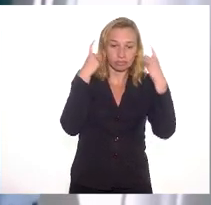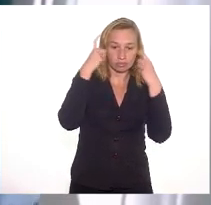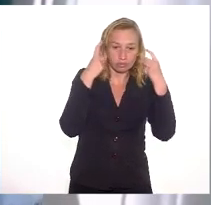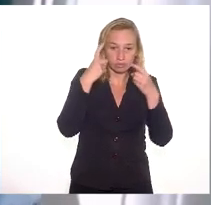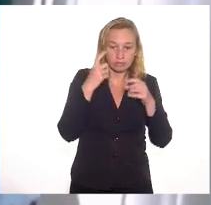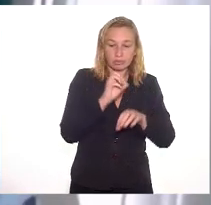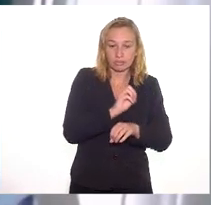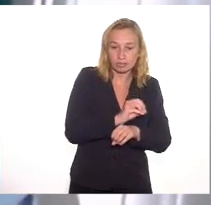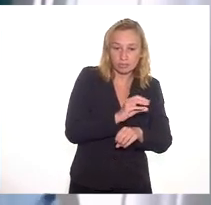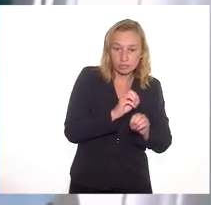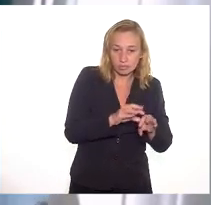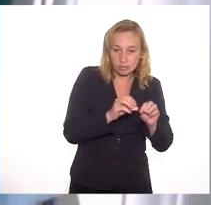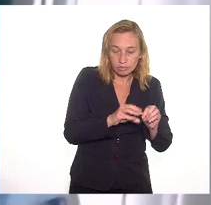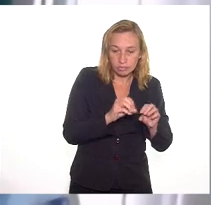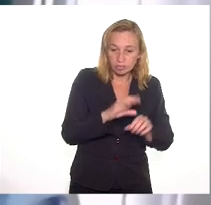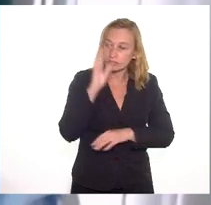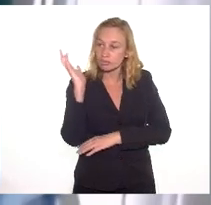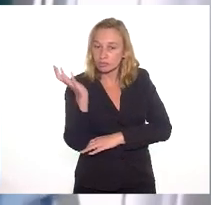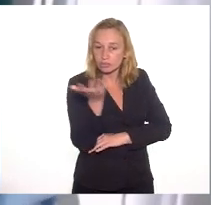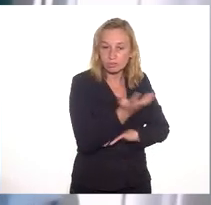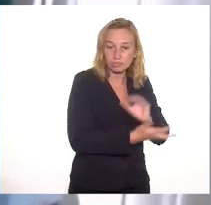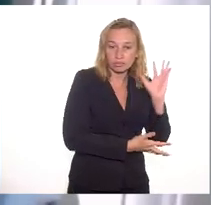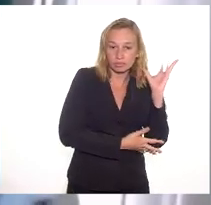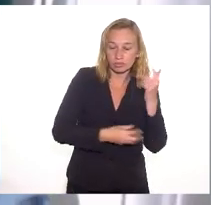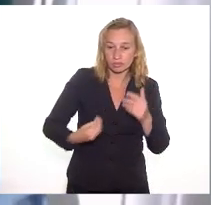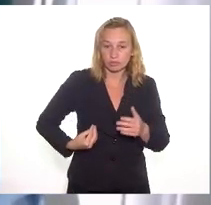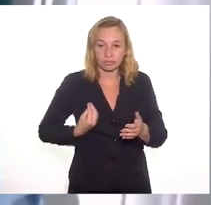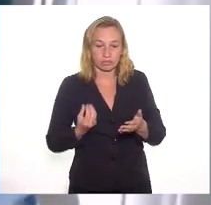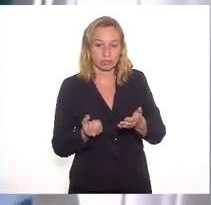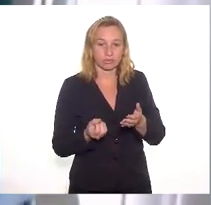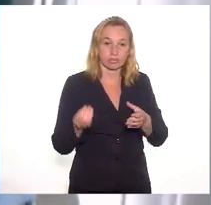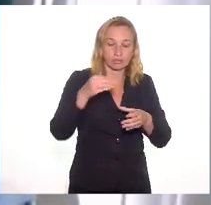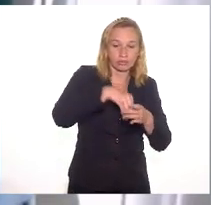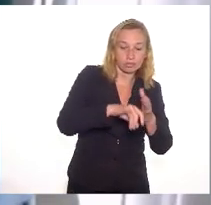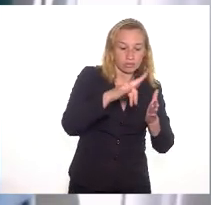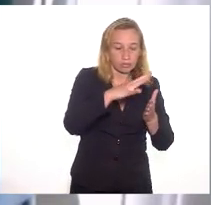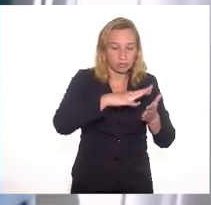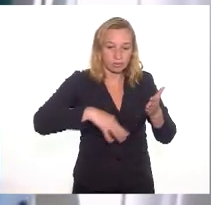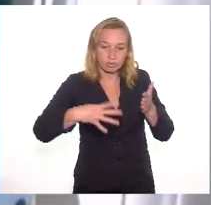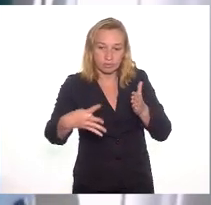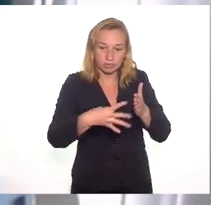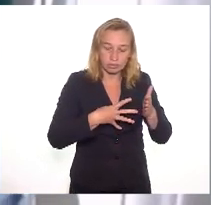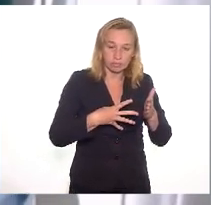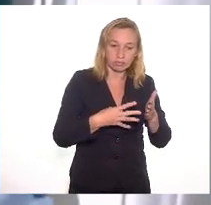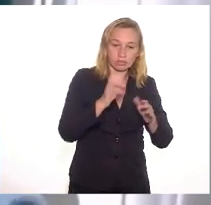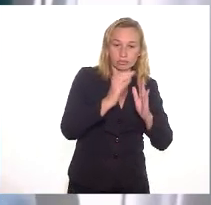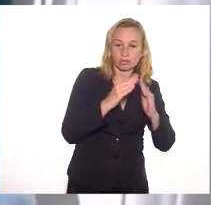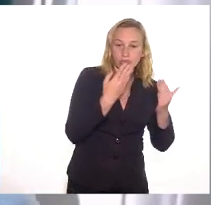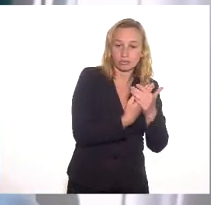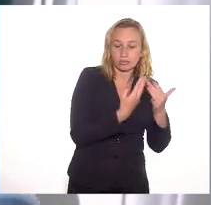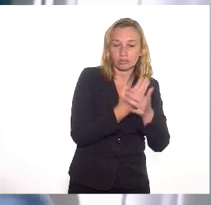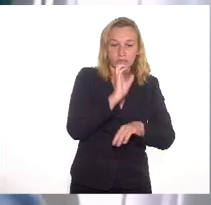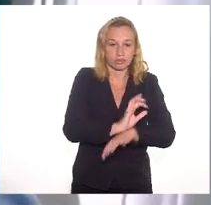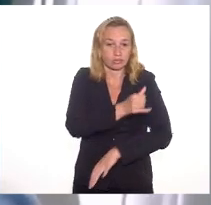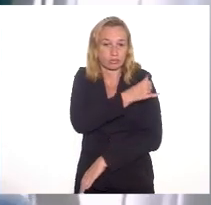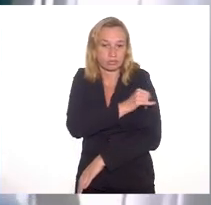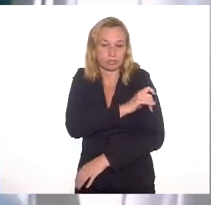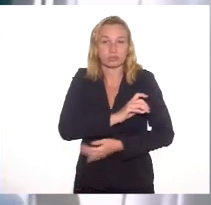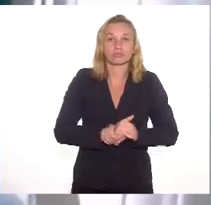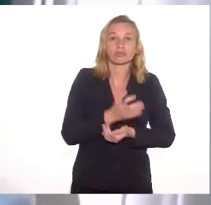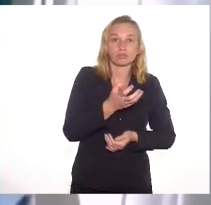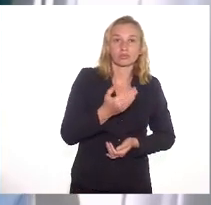educação ambiental e sua presença no currículo das escolas do Estado do Rio de Janeiro. Entretanto, a ponderação